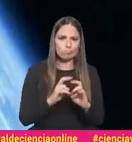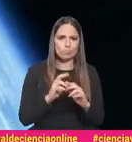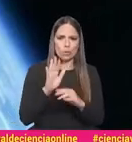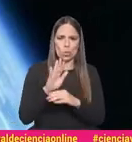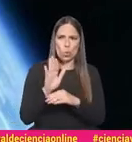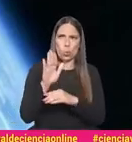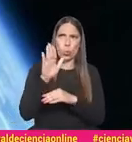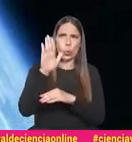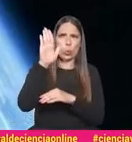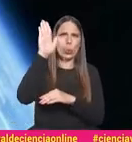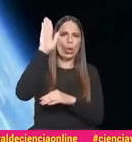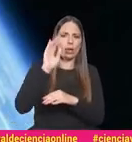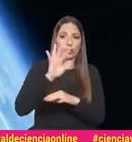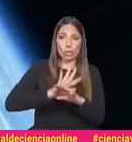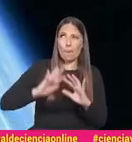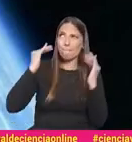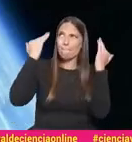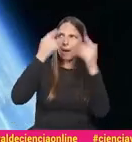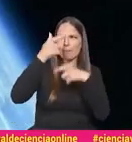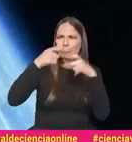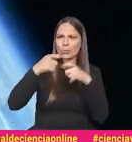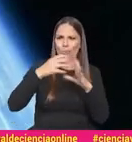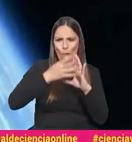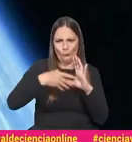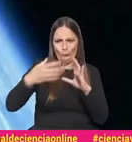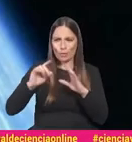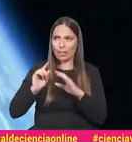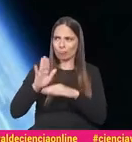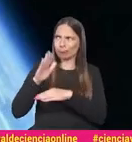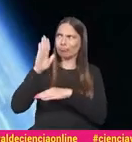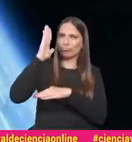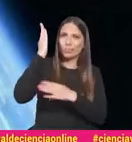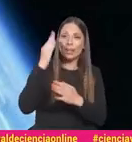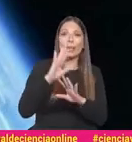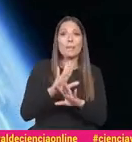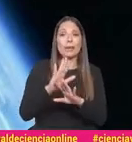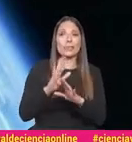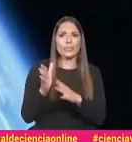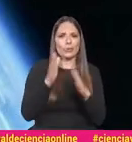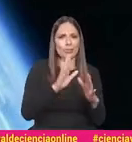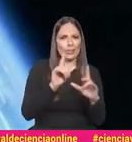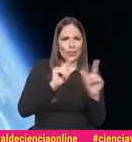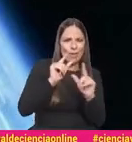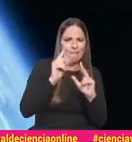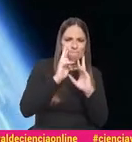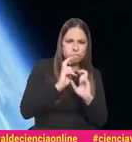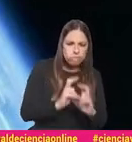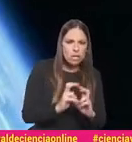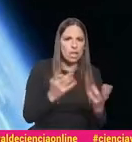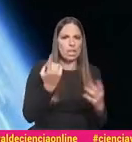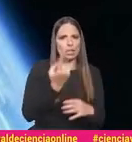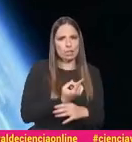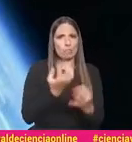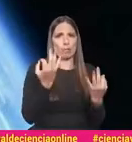ser humano para o espaço. O ser humano é extremamente complicado para ir para o espaço, mas do lado da astronomia astrofísica temos,